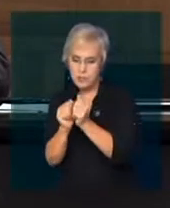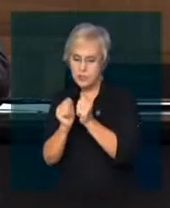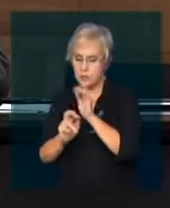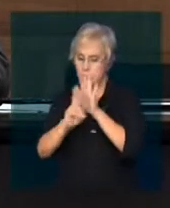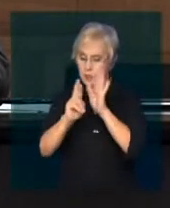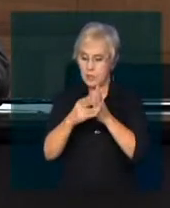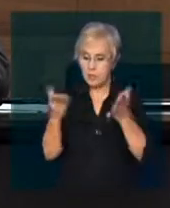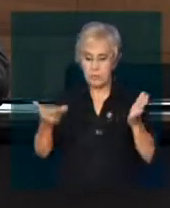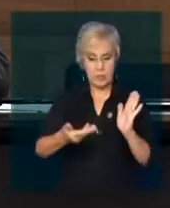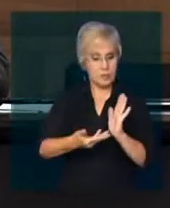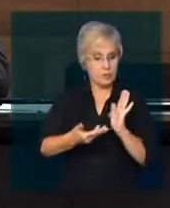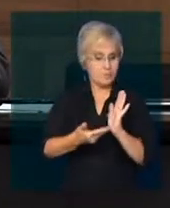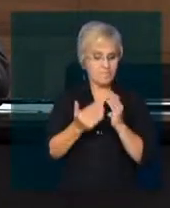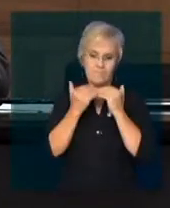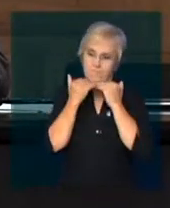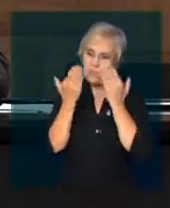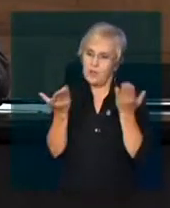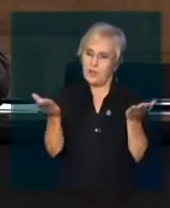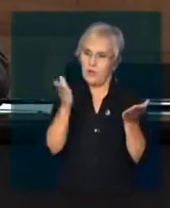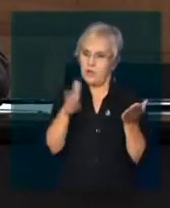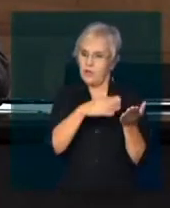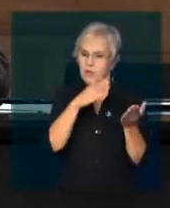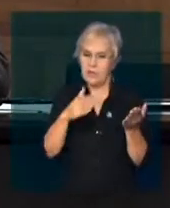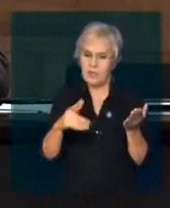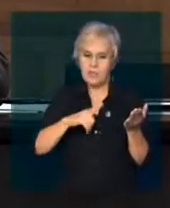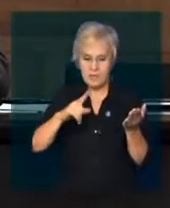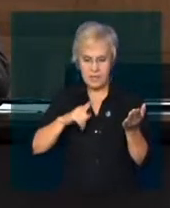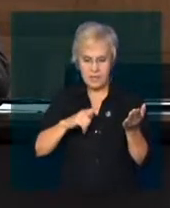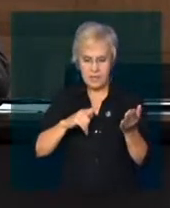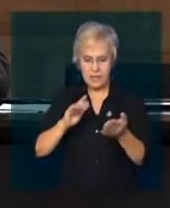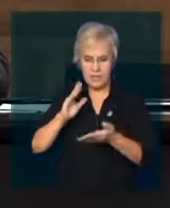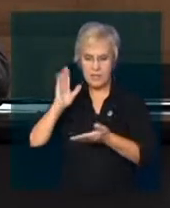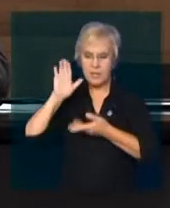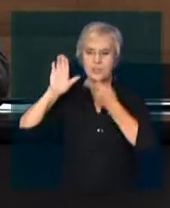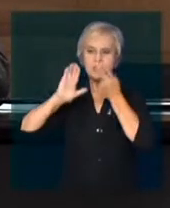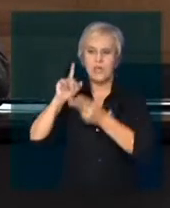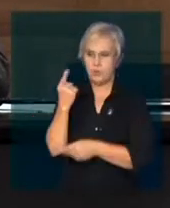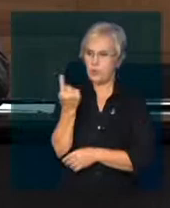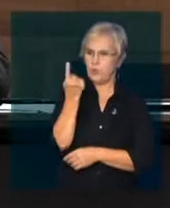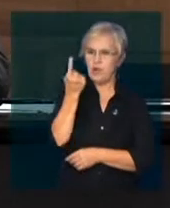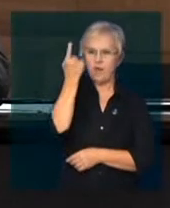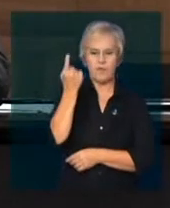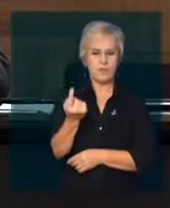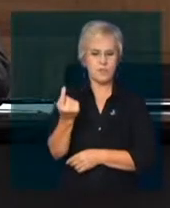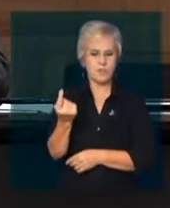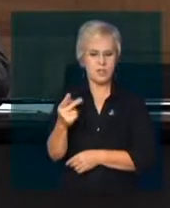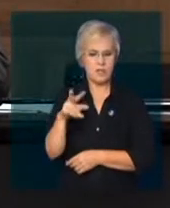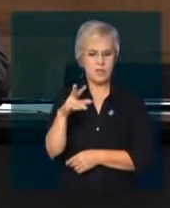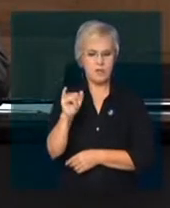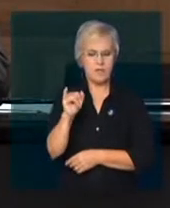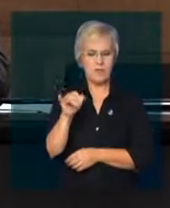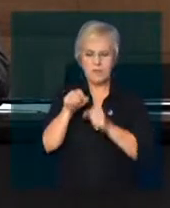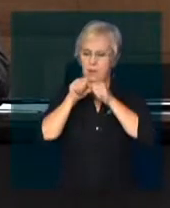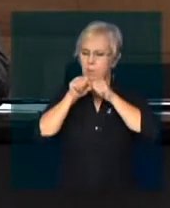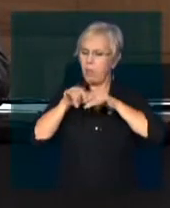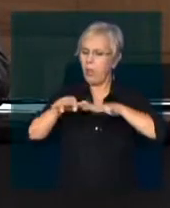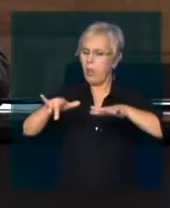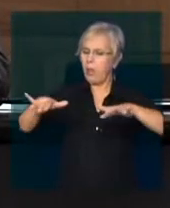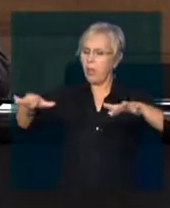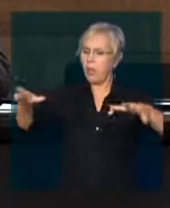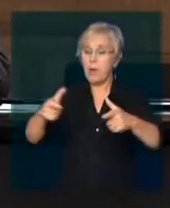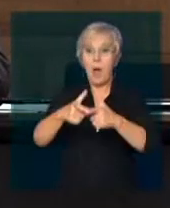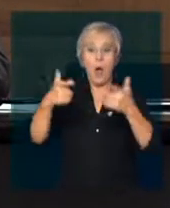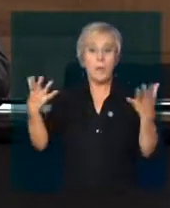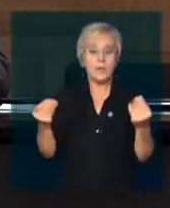Câmara hoje, vedar a candidatura avulsa, ou melhor, permitir a candidatura avulsa, vai significar uma proliferação de candidaturas sem o